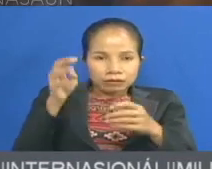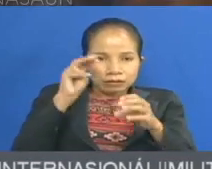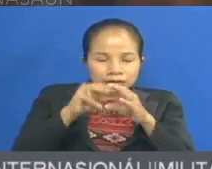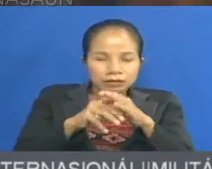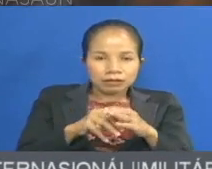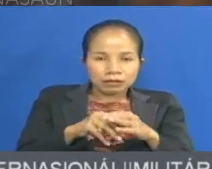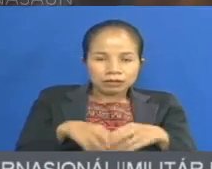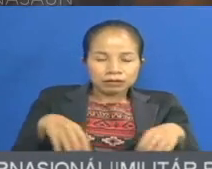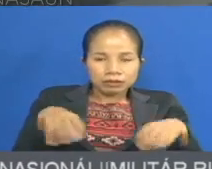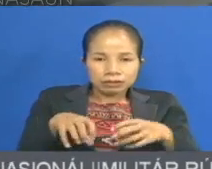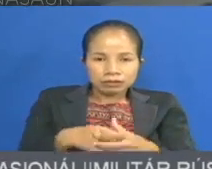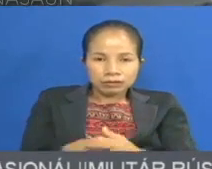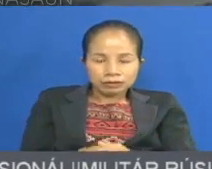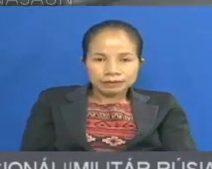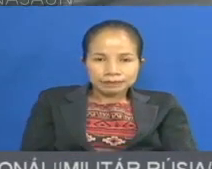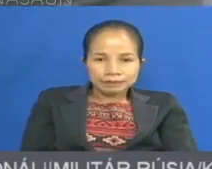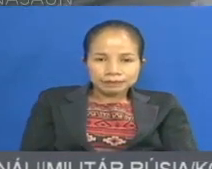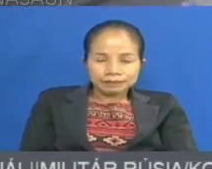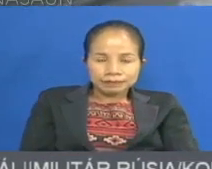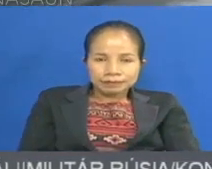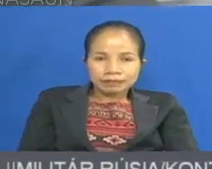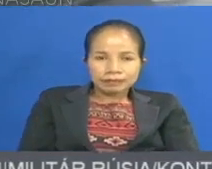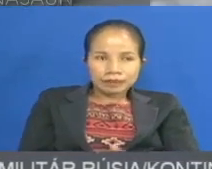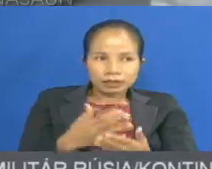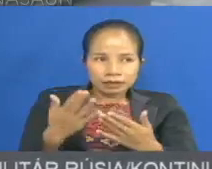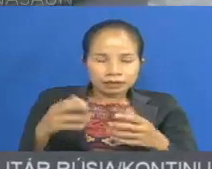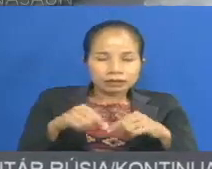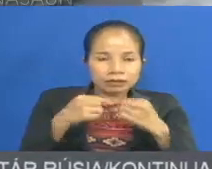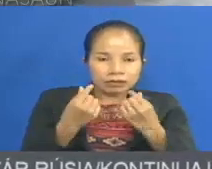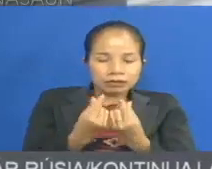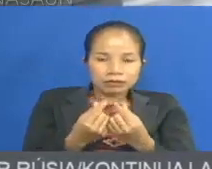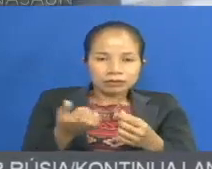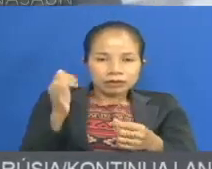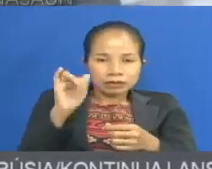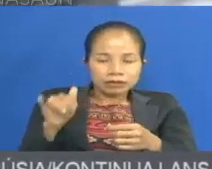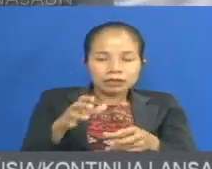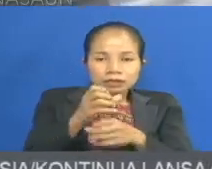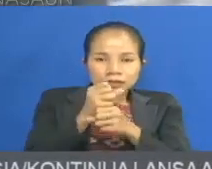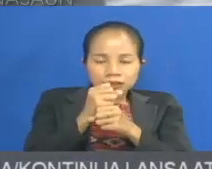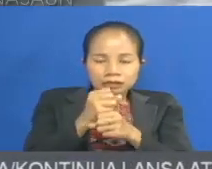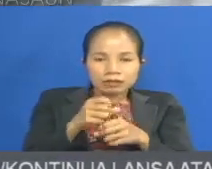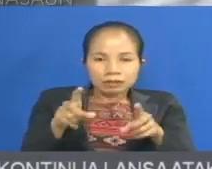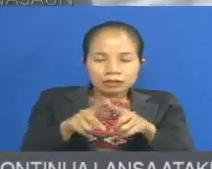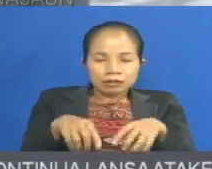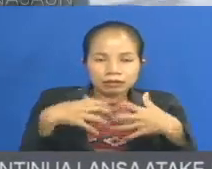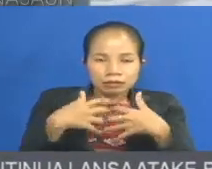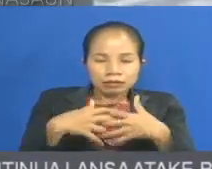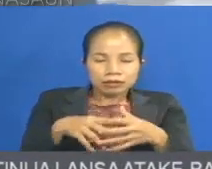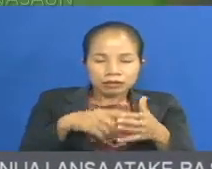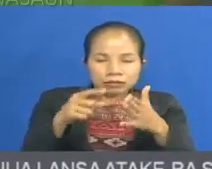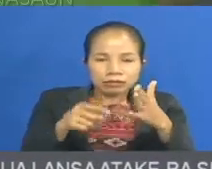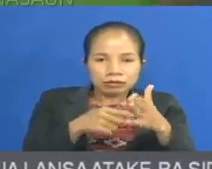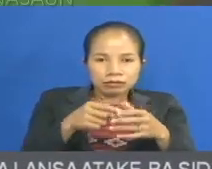parte industrial. Enquanto equipamentos nebe grupo beneficiário sira simu, maka máquina dulas batar